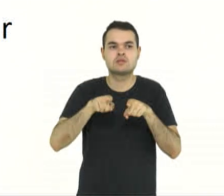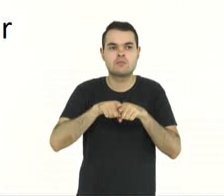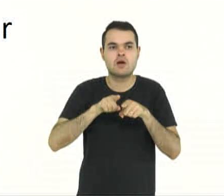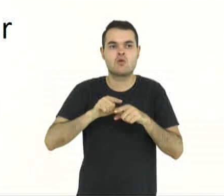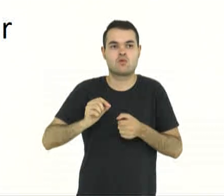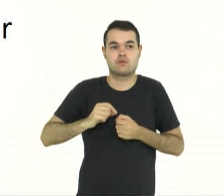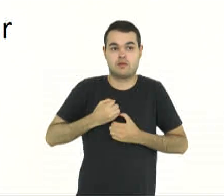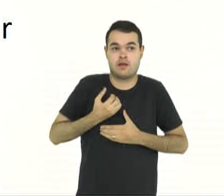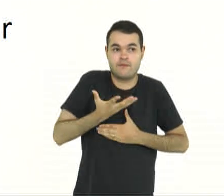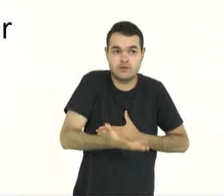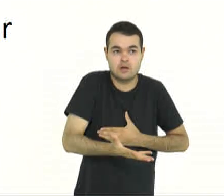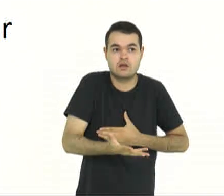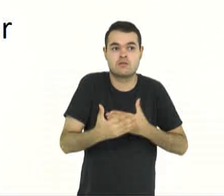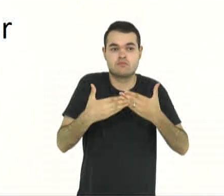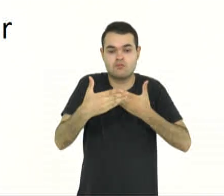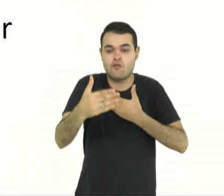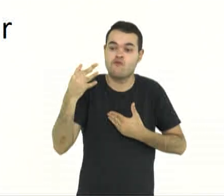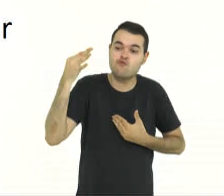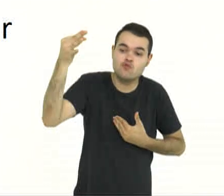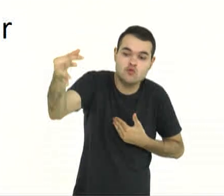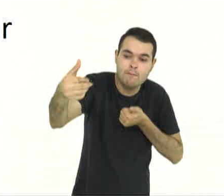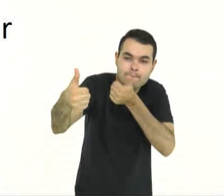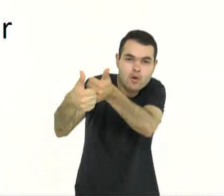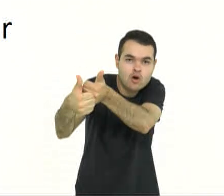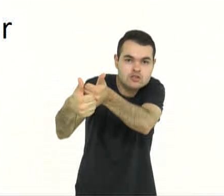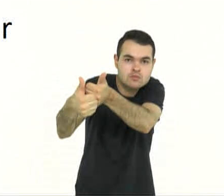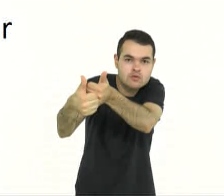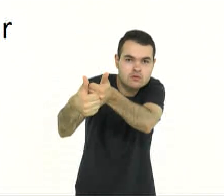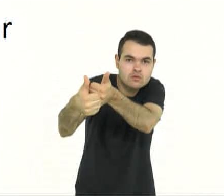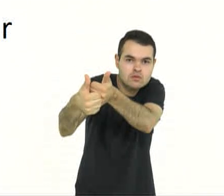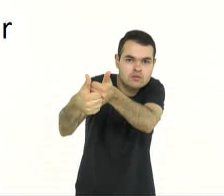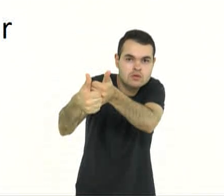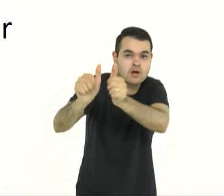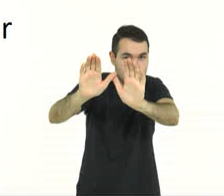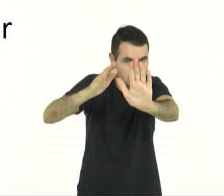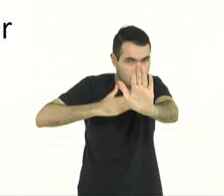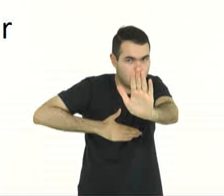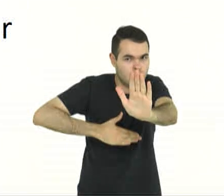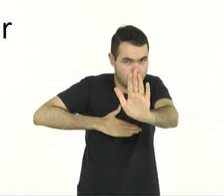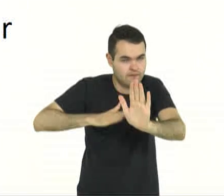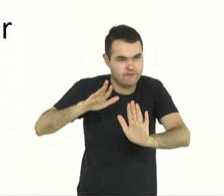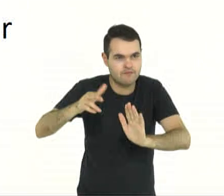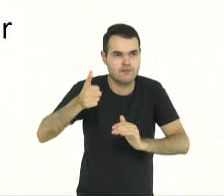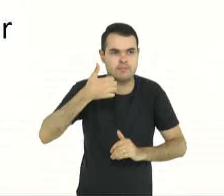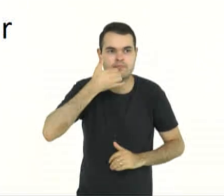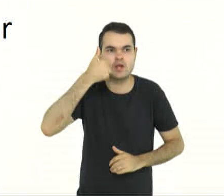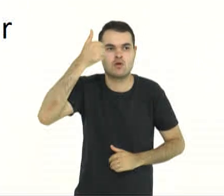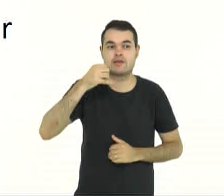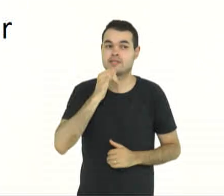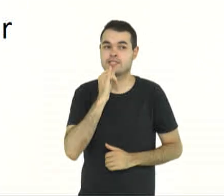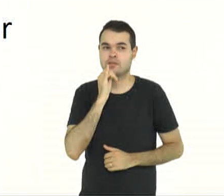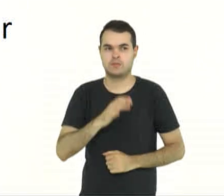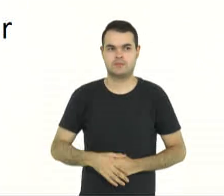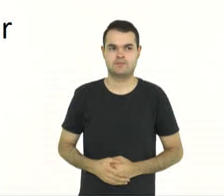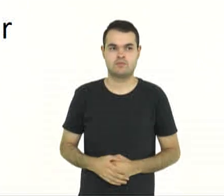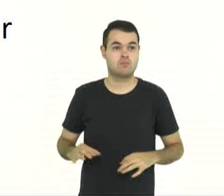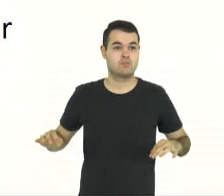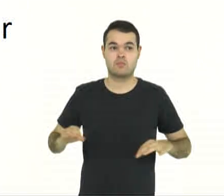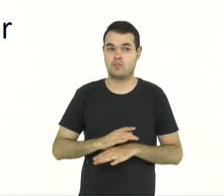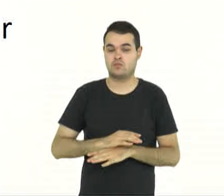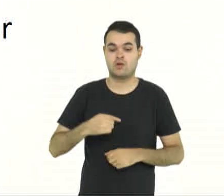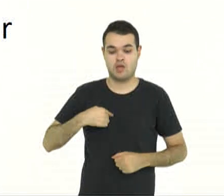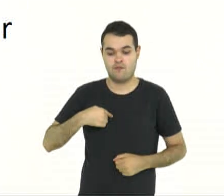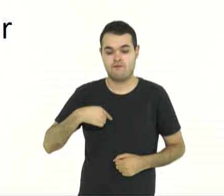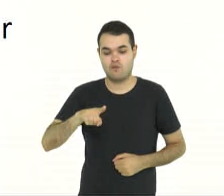se llevarán a cabo en un futuro próximo. Calma que agora vai melhorar. Olha o exemplo ali. Pronto, voy